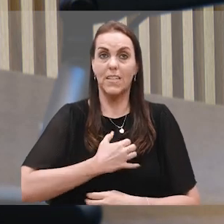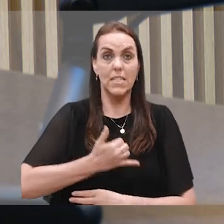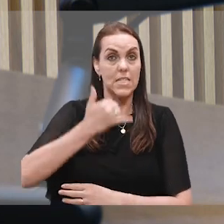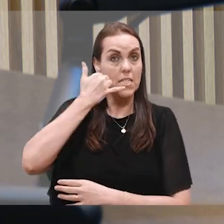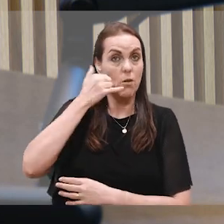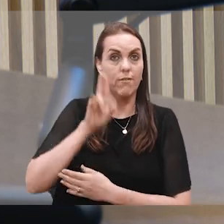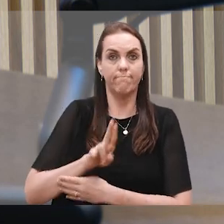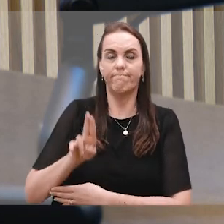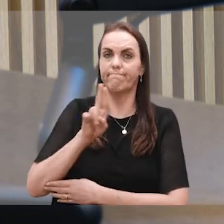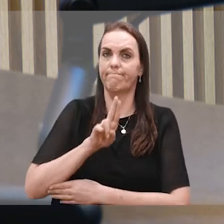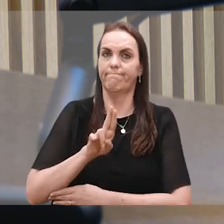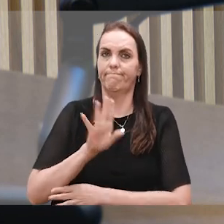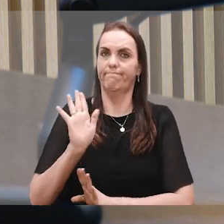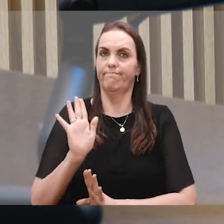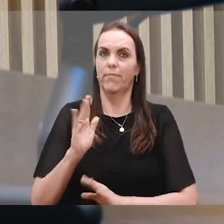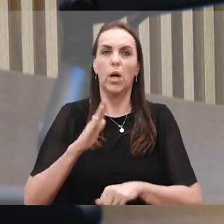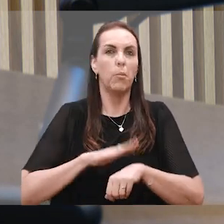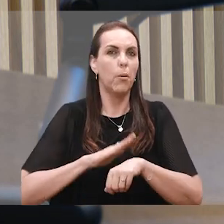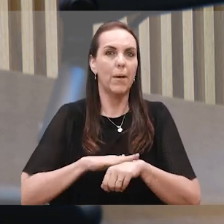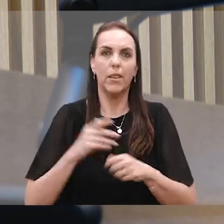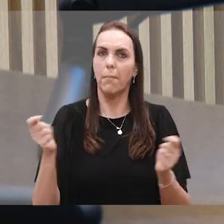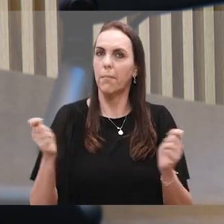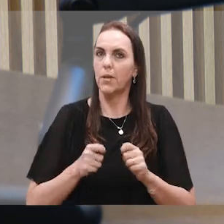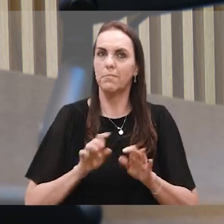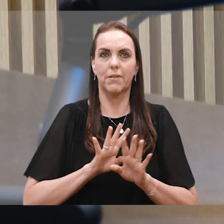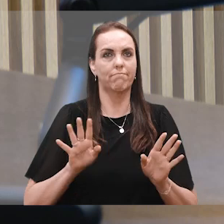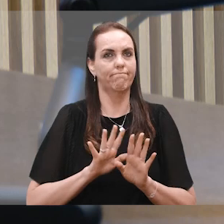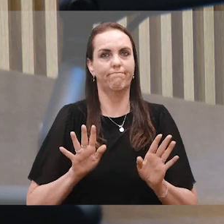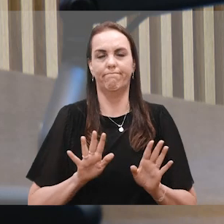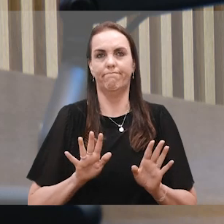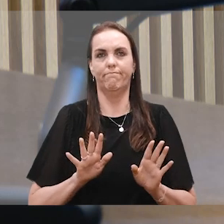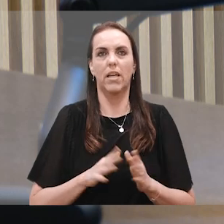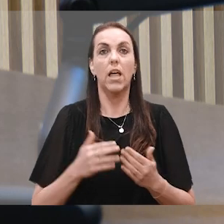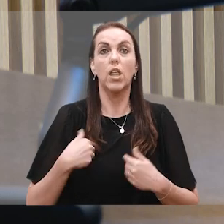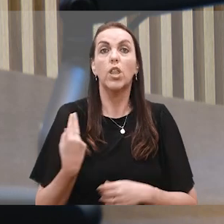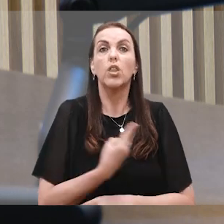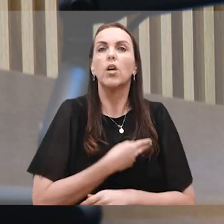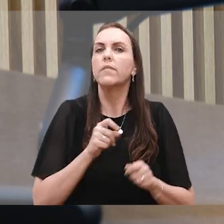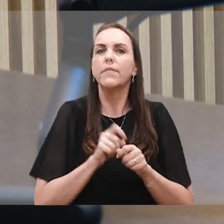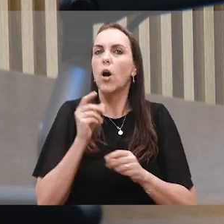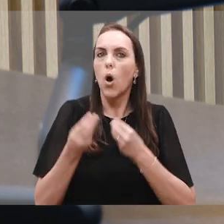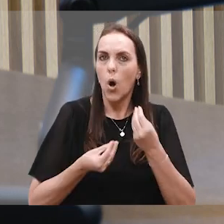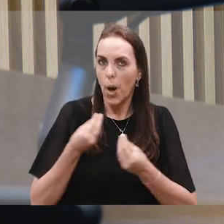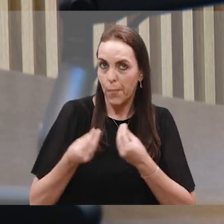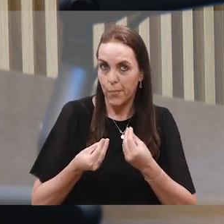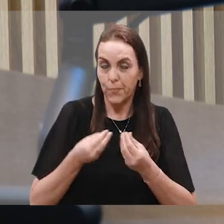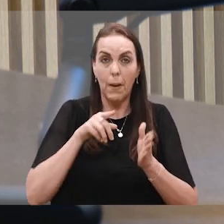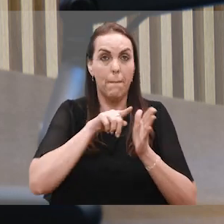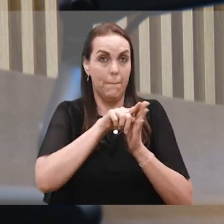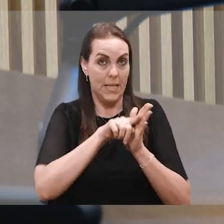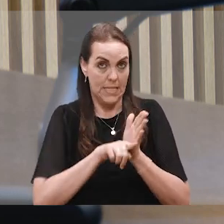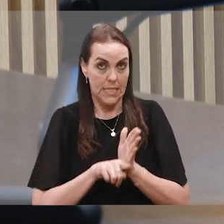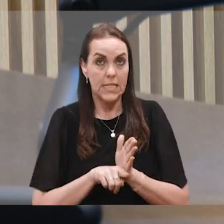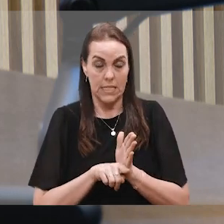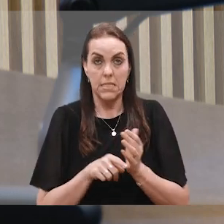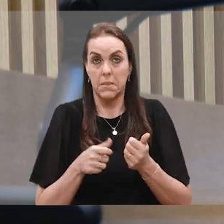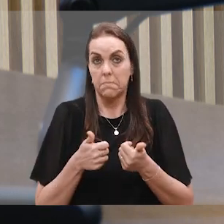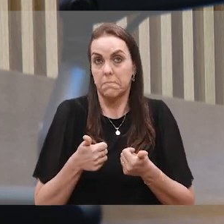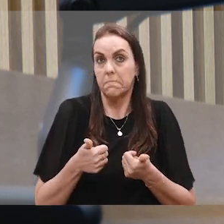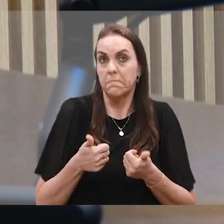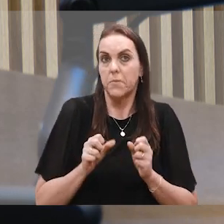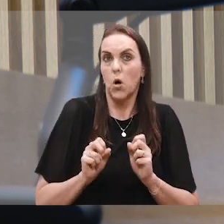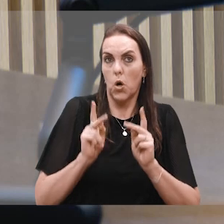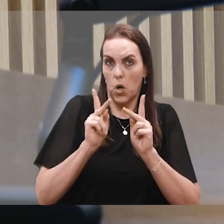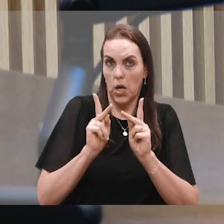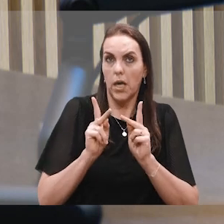furiosa com o uso de celular quando não era permitido por alguma coisa. O que que nós fazíamos? Se era uma pesquisa,